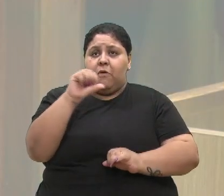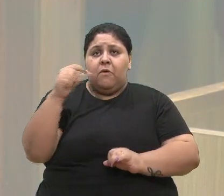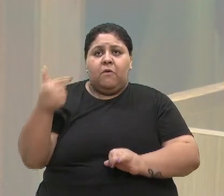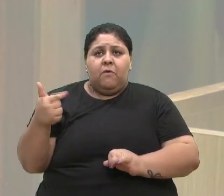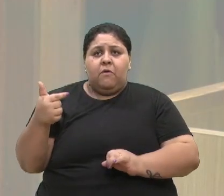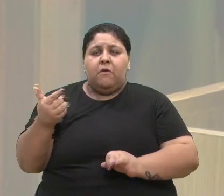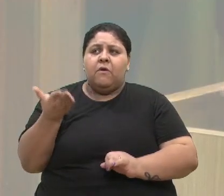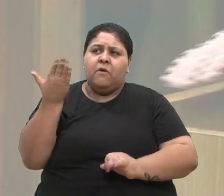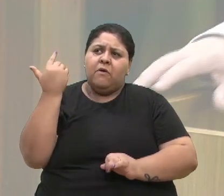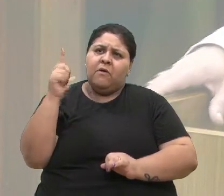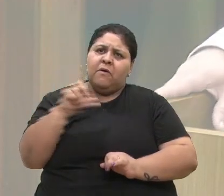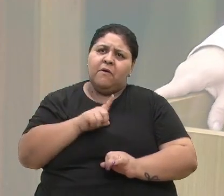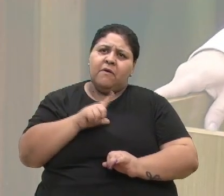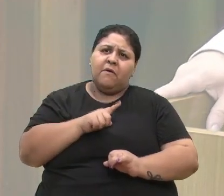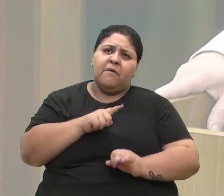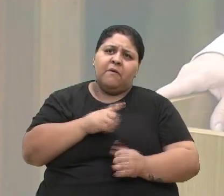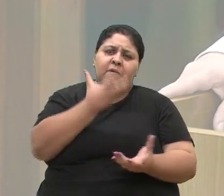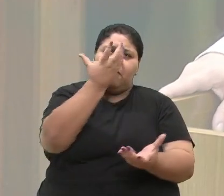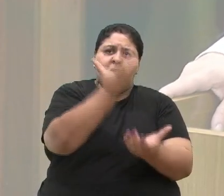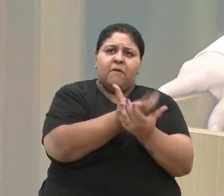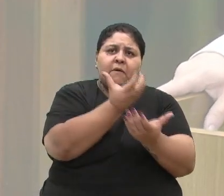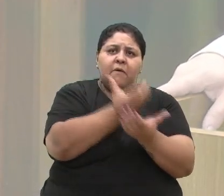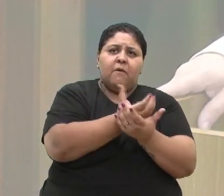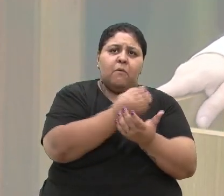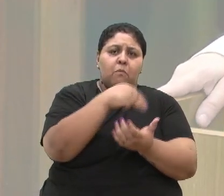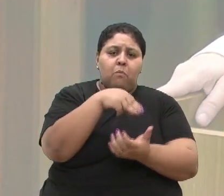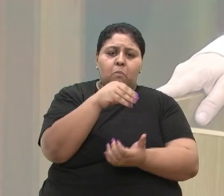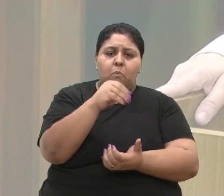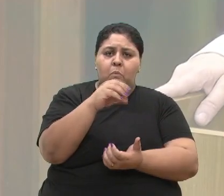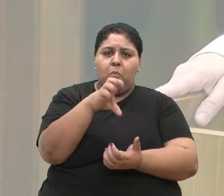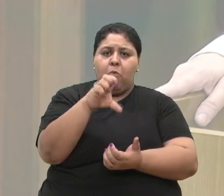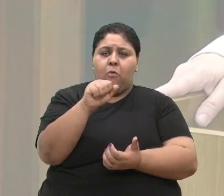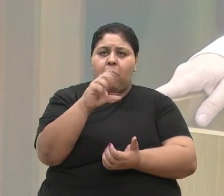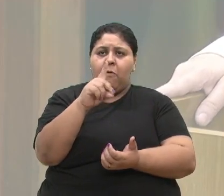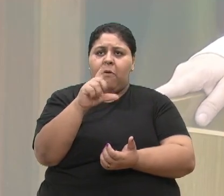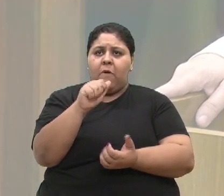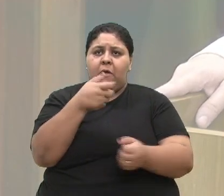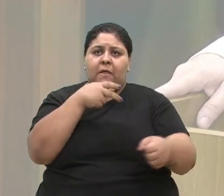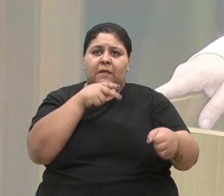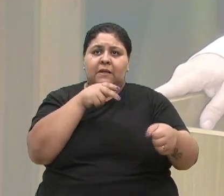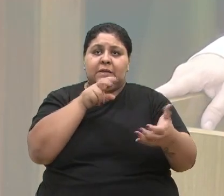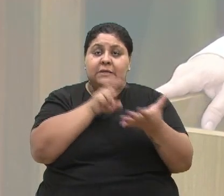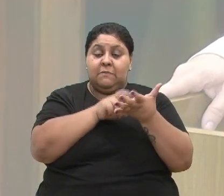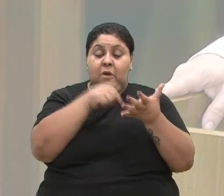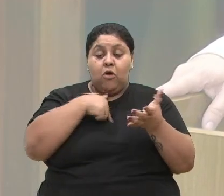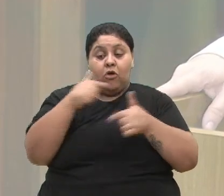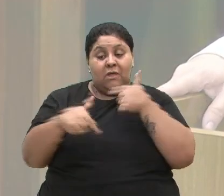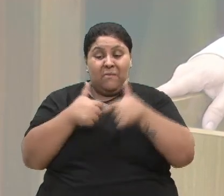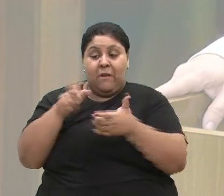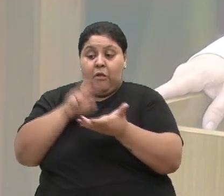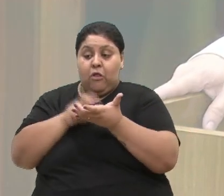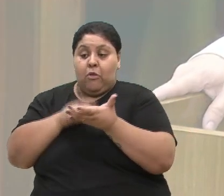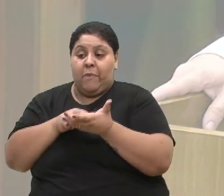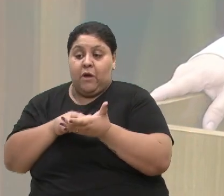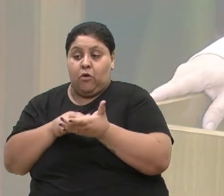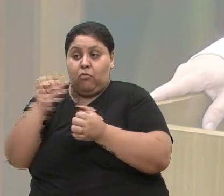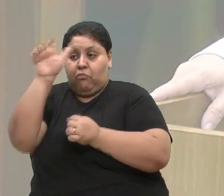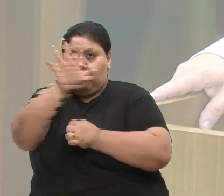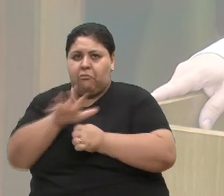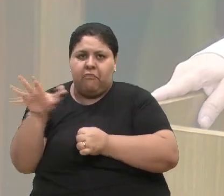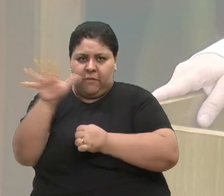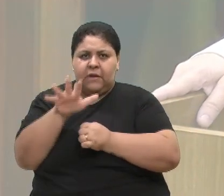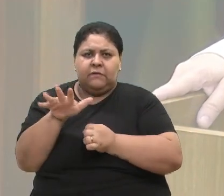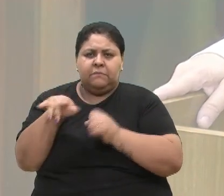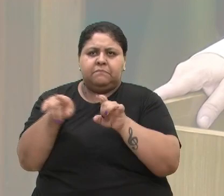1997. Naquela época tinha uma disciplina chamada Moedas e Bancos. E como eu trabalhava no Banco Nacional, né, e no Unibanco, e o francês e